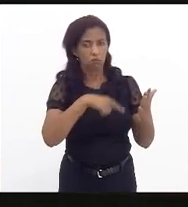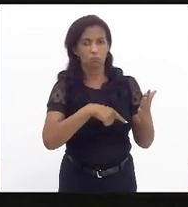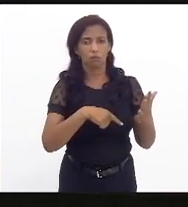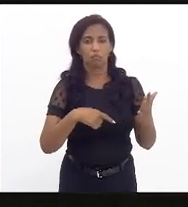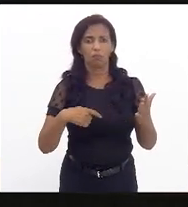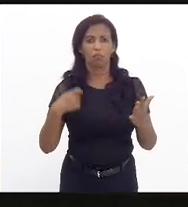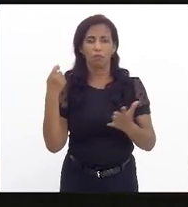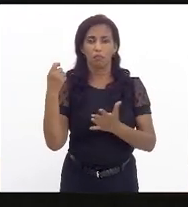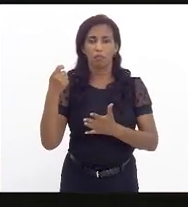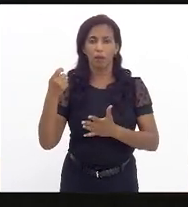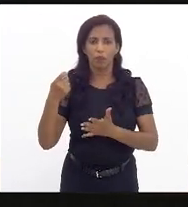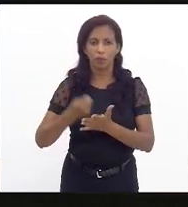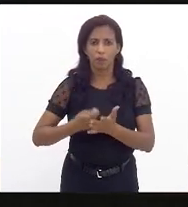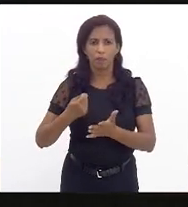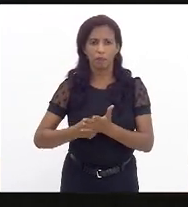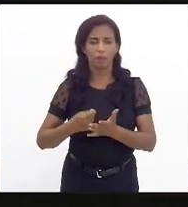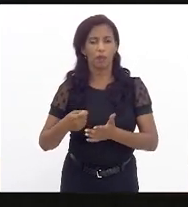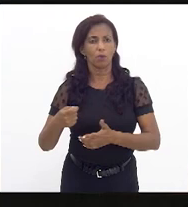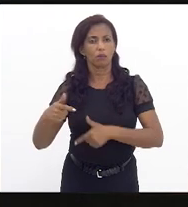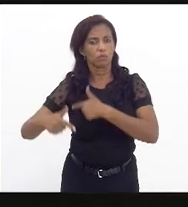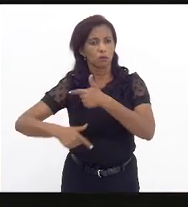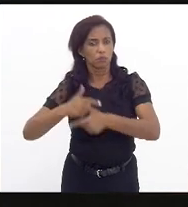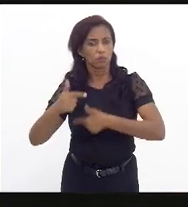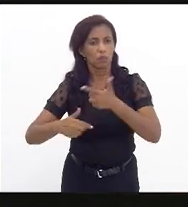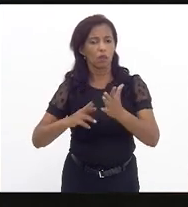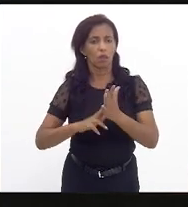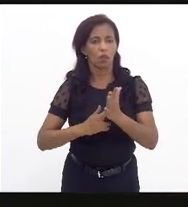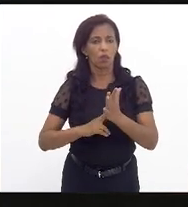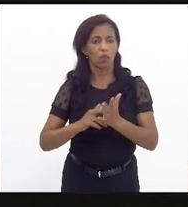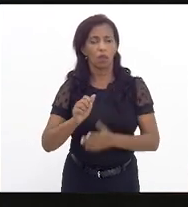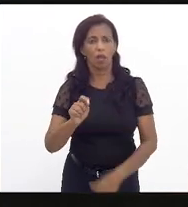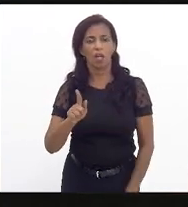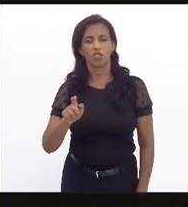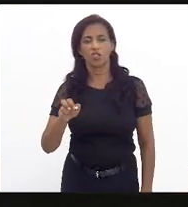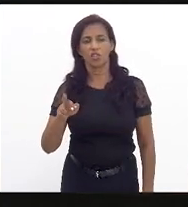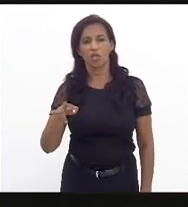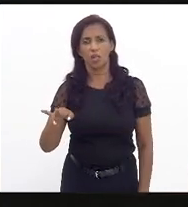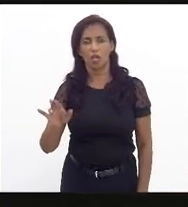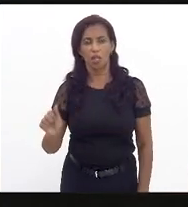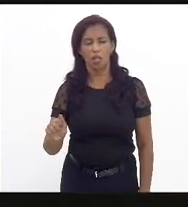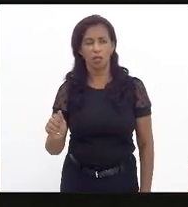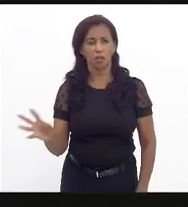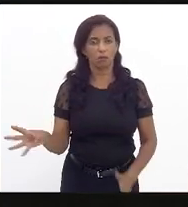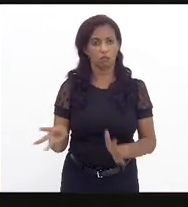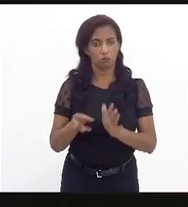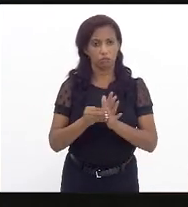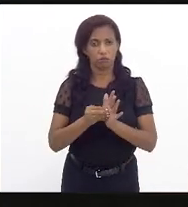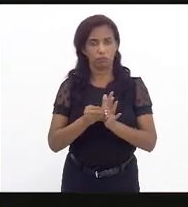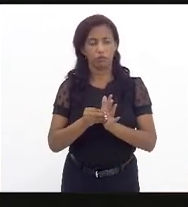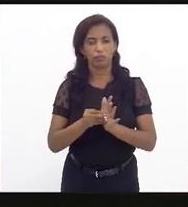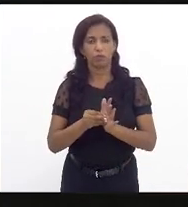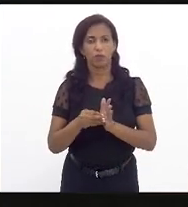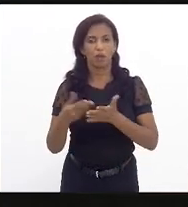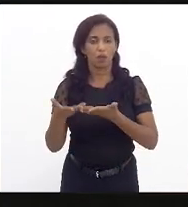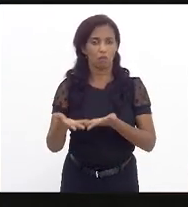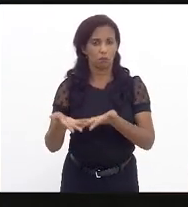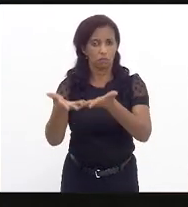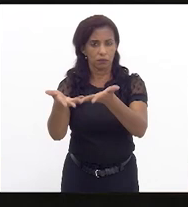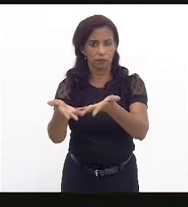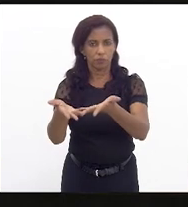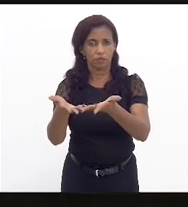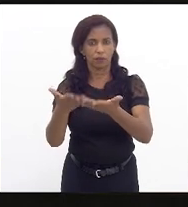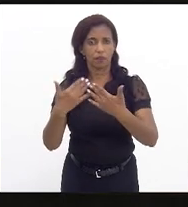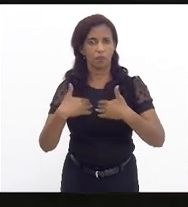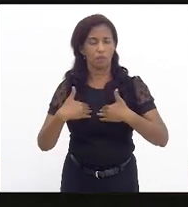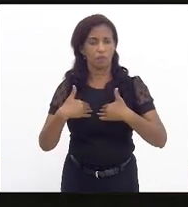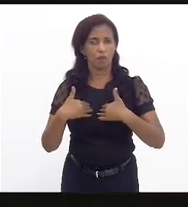da relevante função regulatória da Agenersa. Ao ensejo, reitero a Vossa Excelência